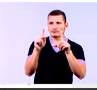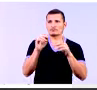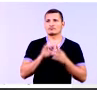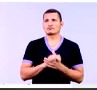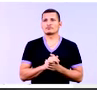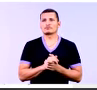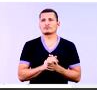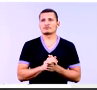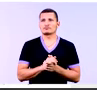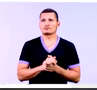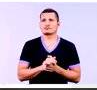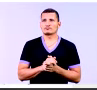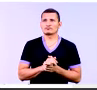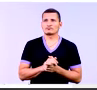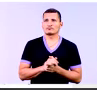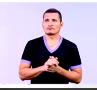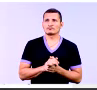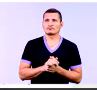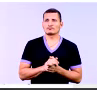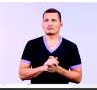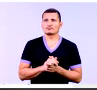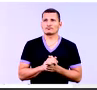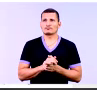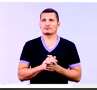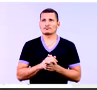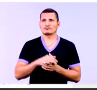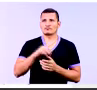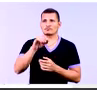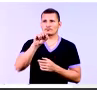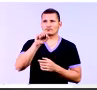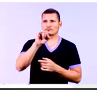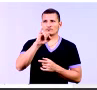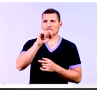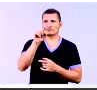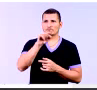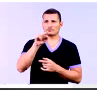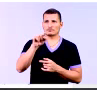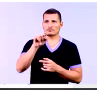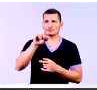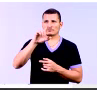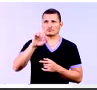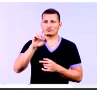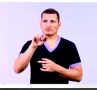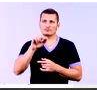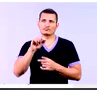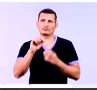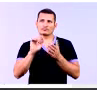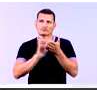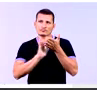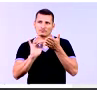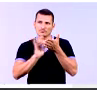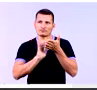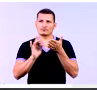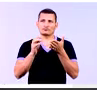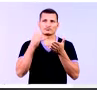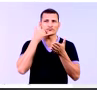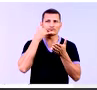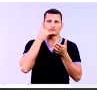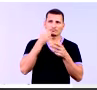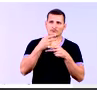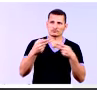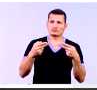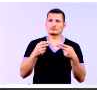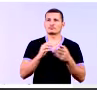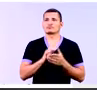Mobile é o projeto voltado exclusivamente para dispositivos móveis. Então ele cria interfaces de navegação